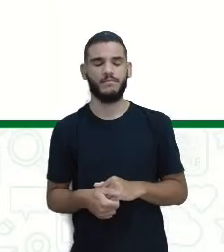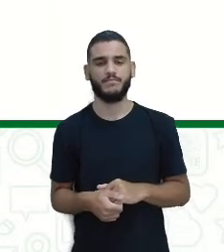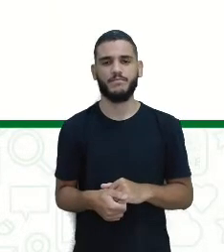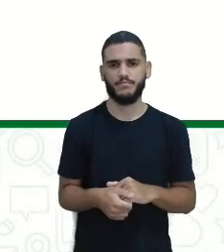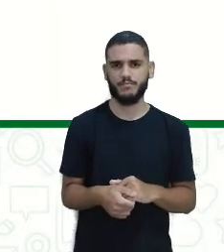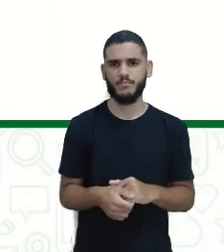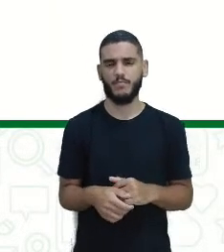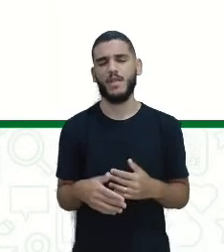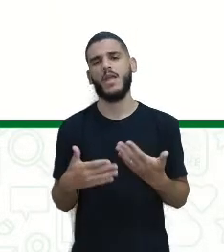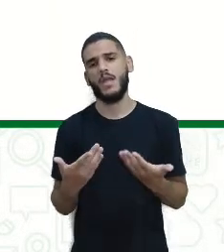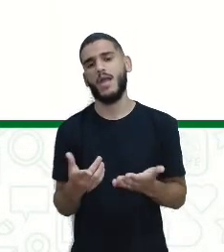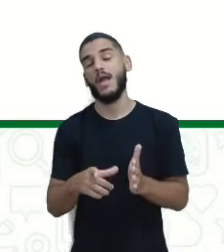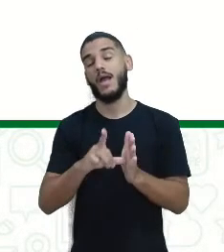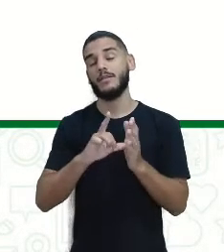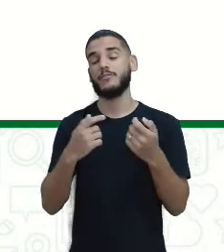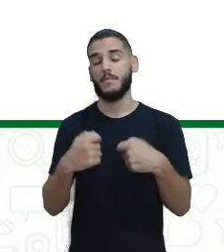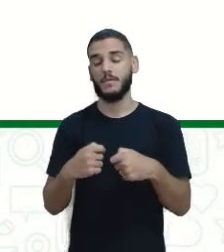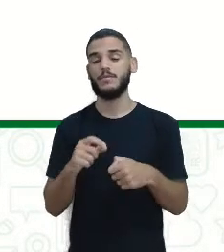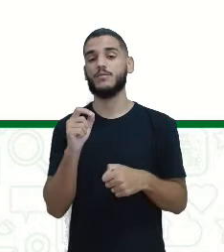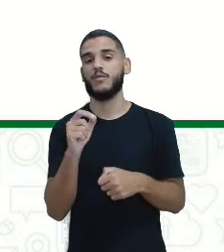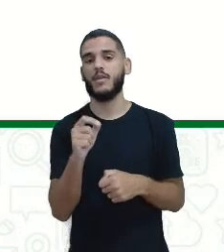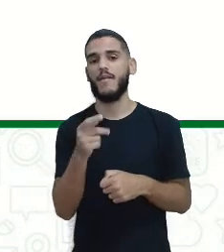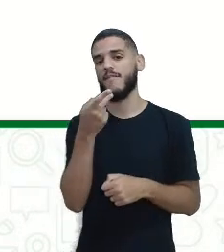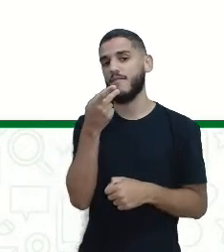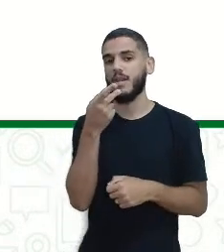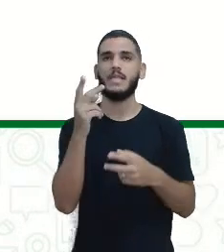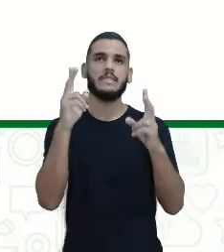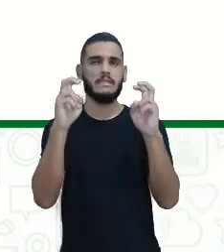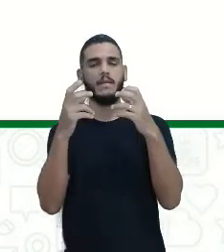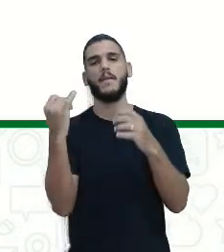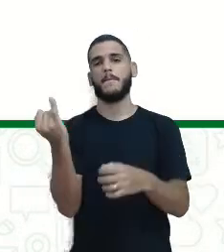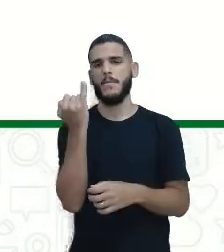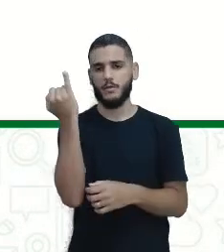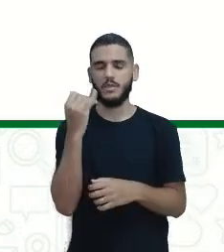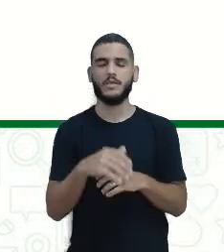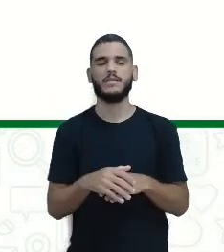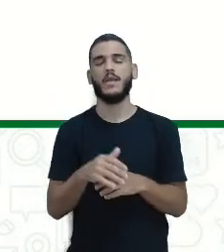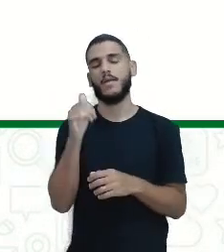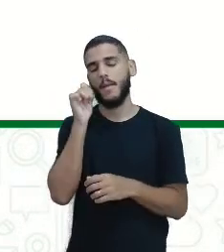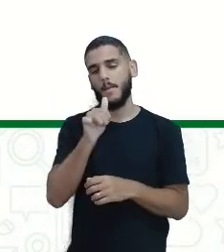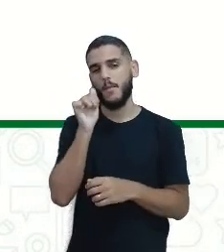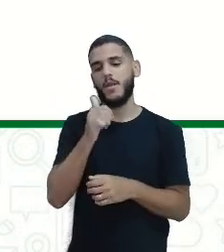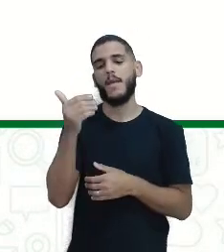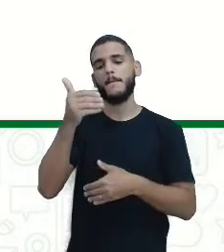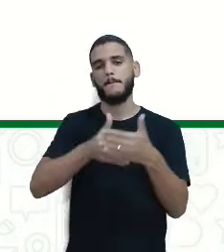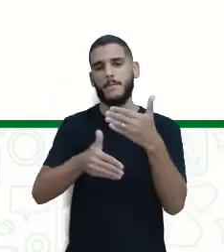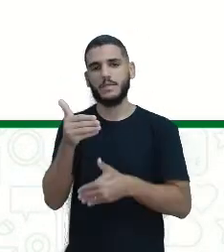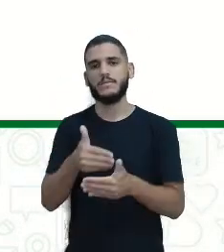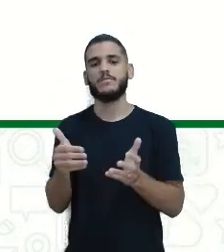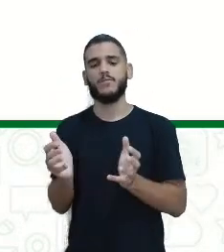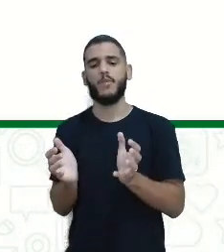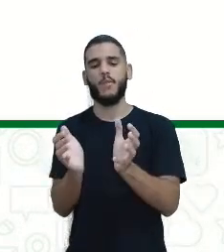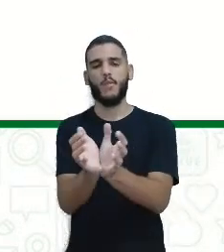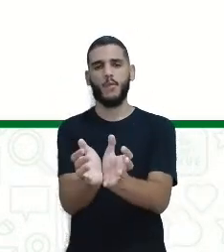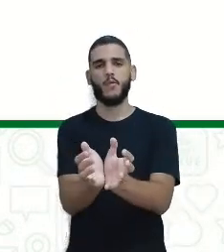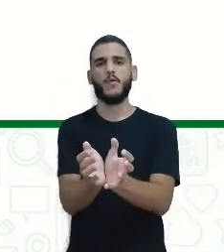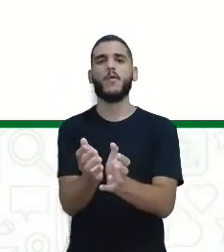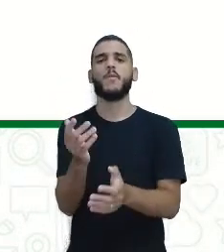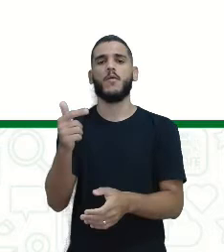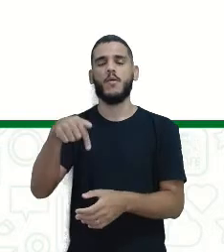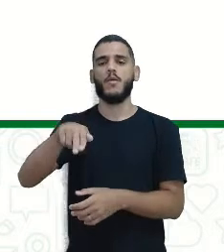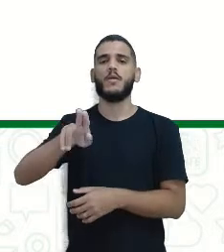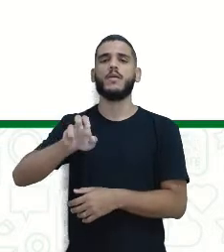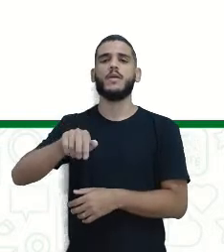eu preciso destacar outros fatos da vida de Maathai. Ela foi eleita membro do parlamento queniano e era ministra